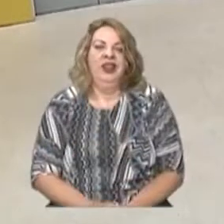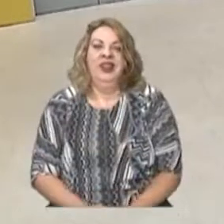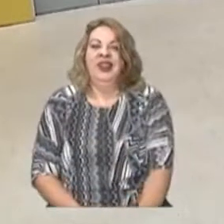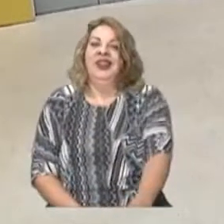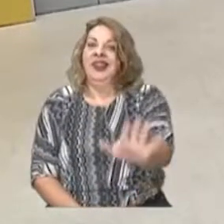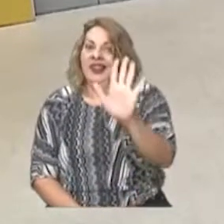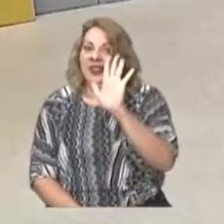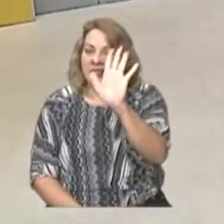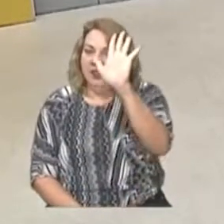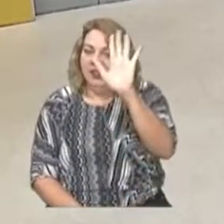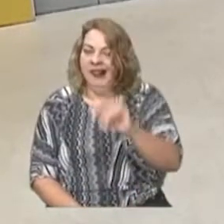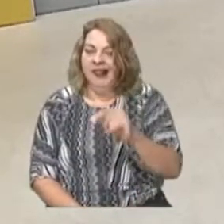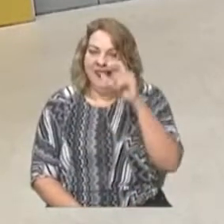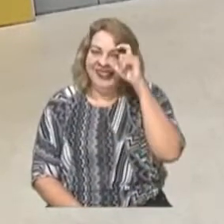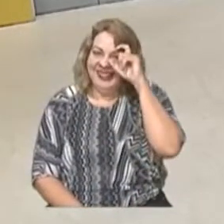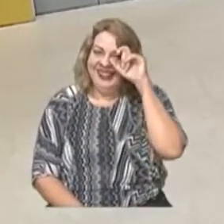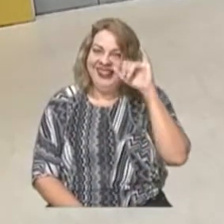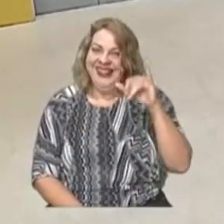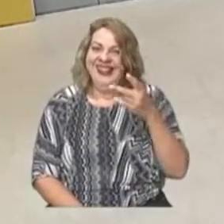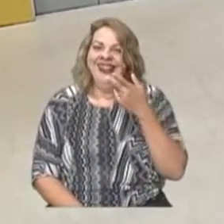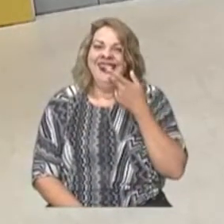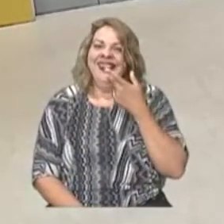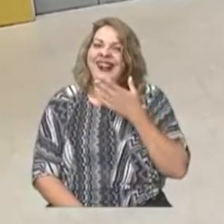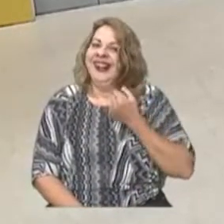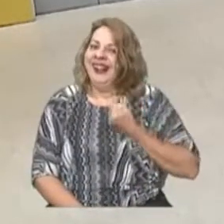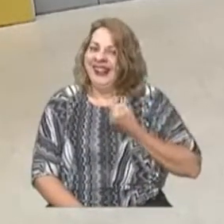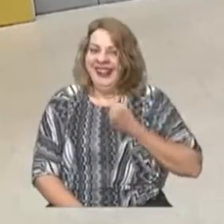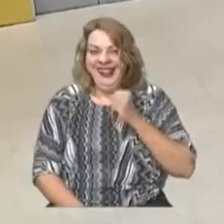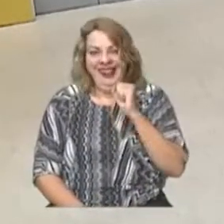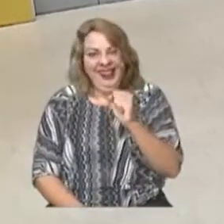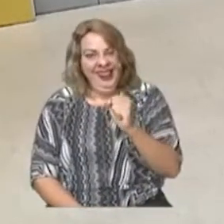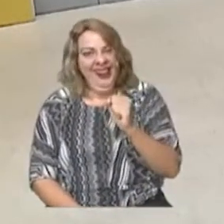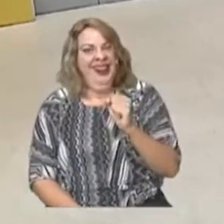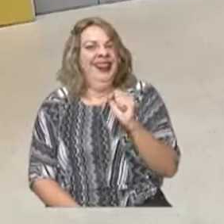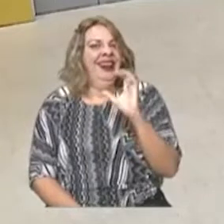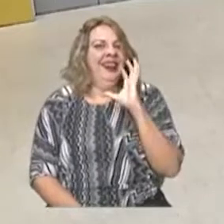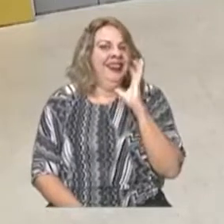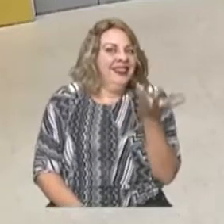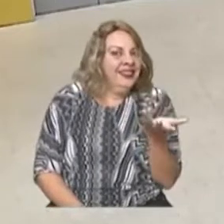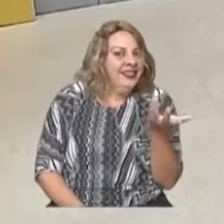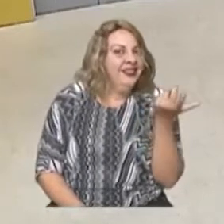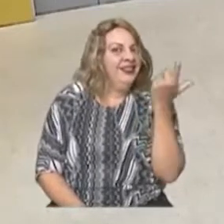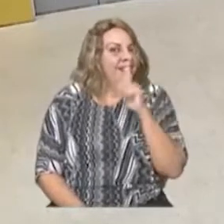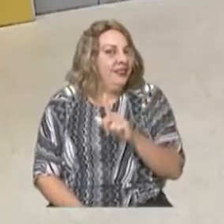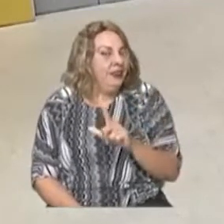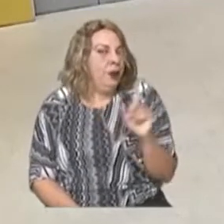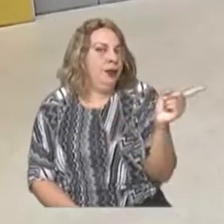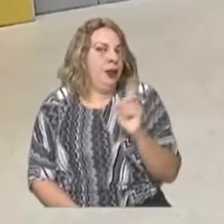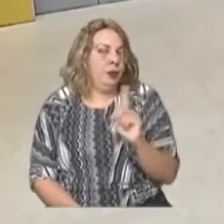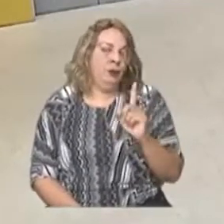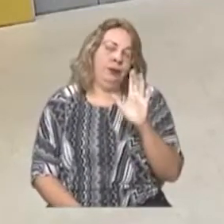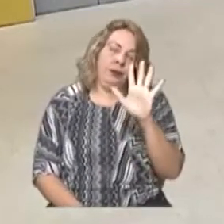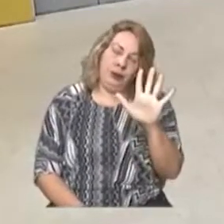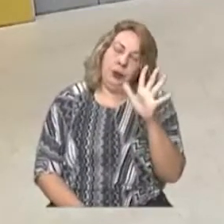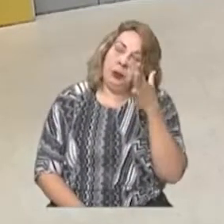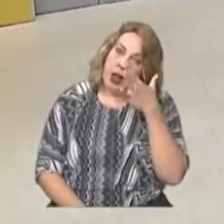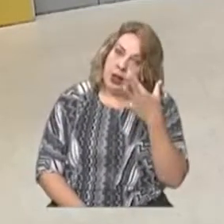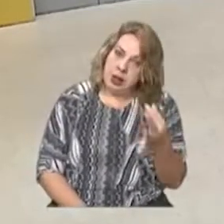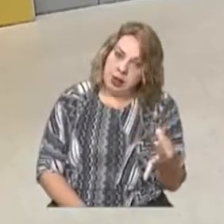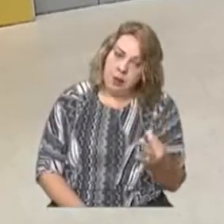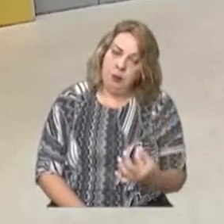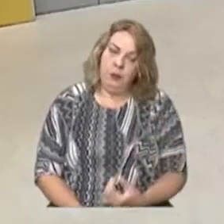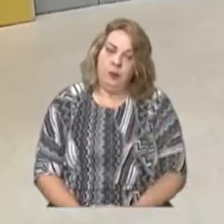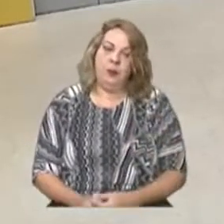Então, significa dizer que cada bolinha agora é, ou pode ser, a decisiva, né? Então, vamos Exatamente. Com carinho, com atenção.